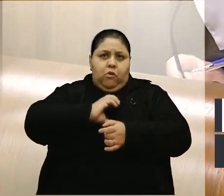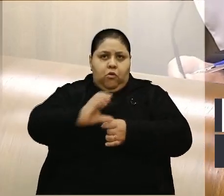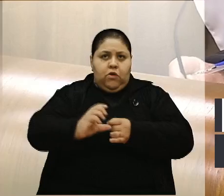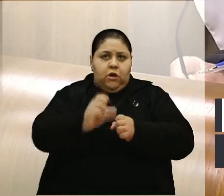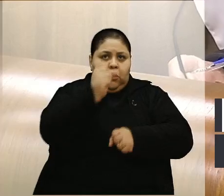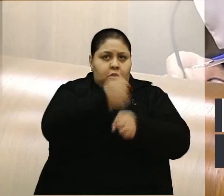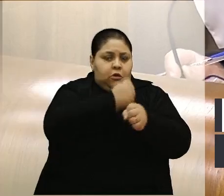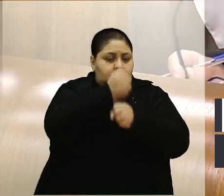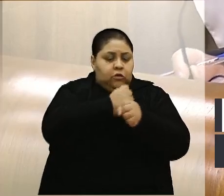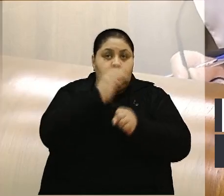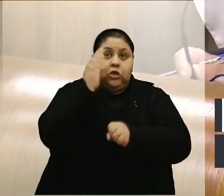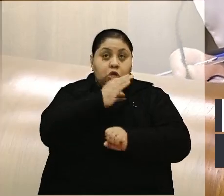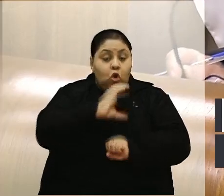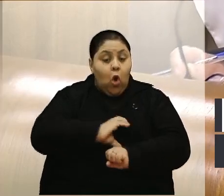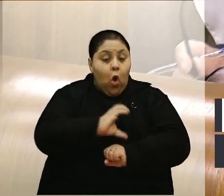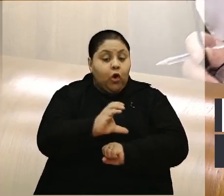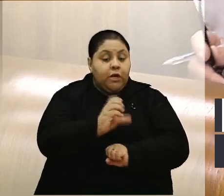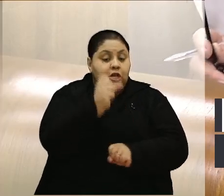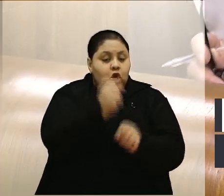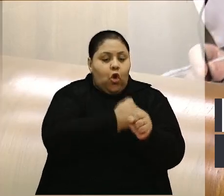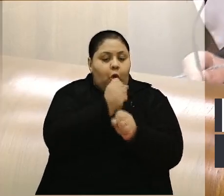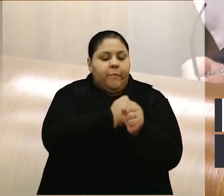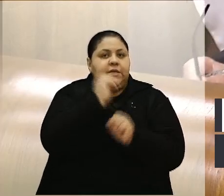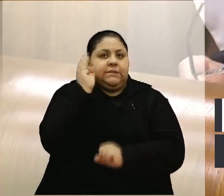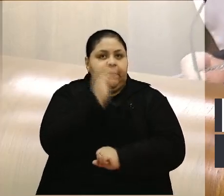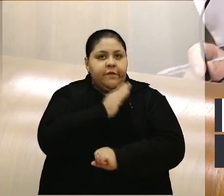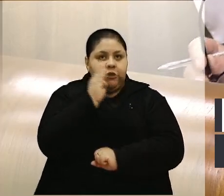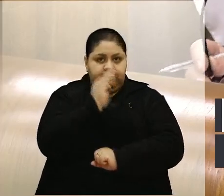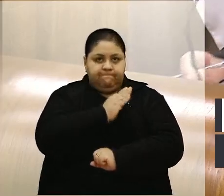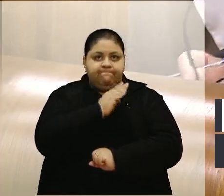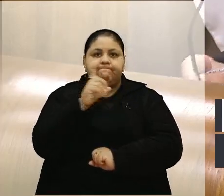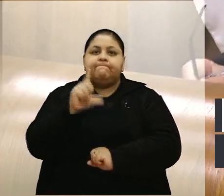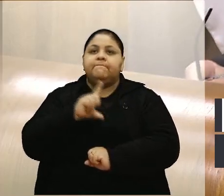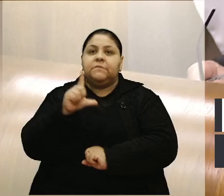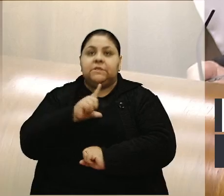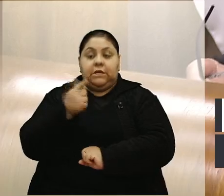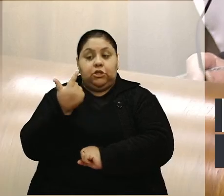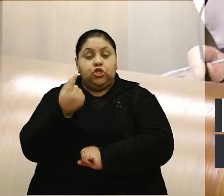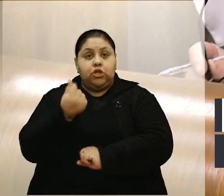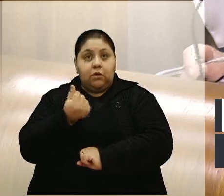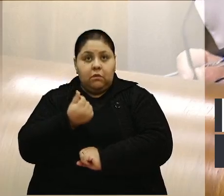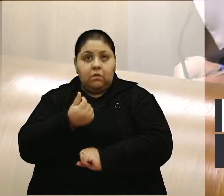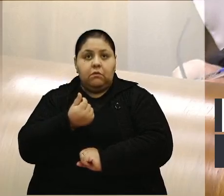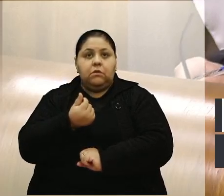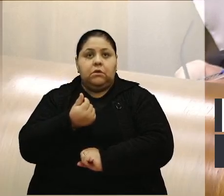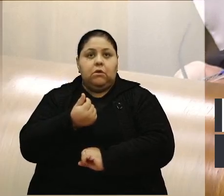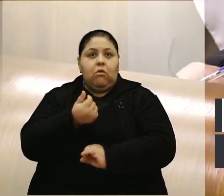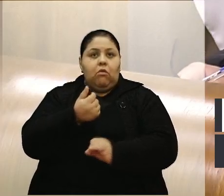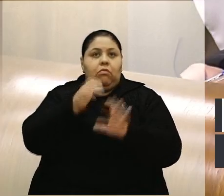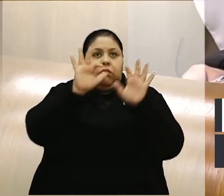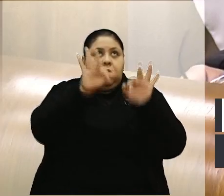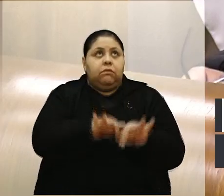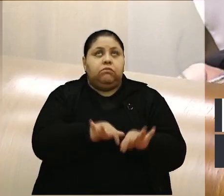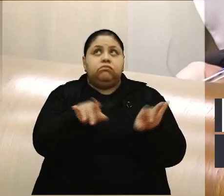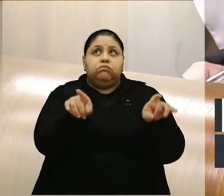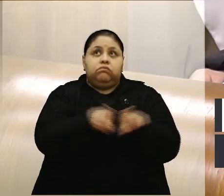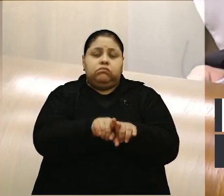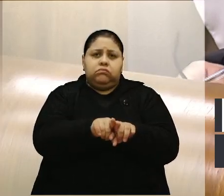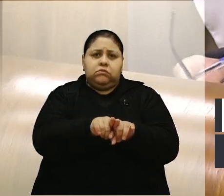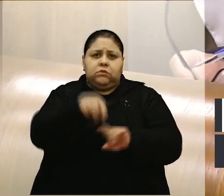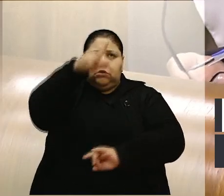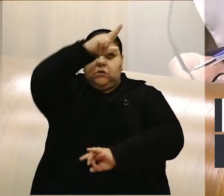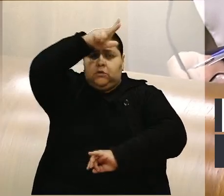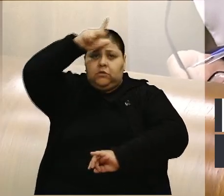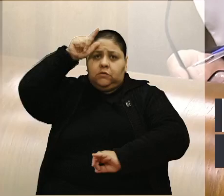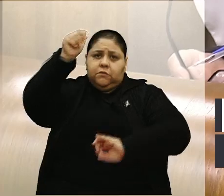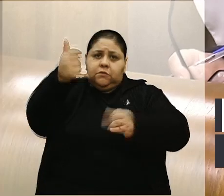emergenciais. Coordenadoria de obras emergenciais. E tem recursos. Estamos em calamidade. O prefeito nos deu